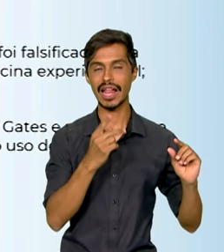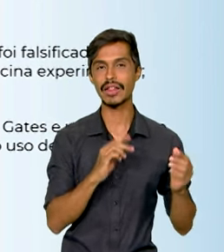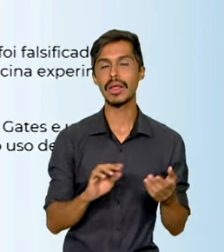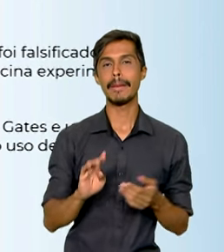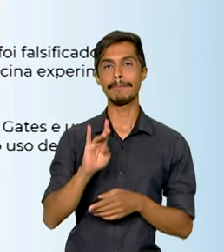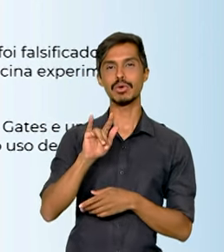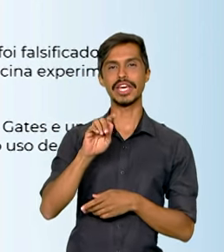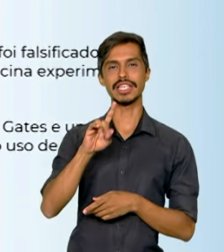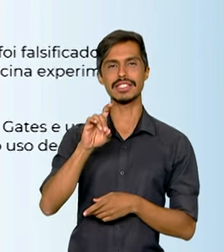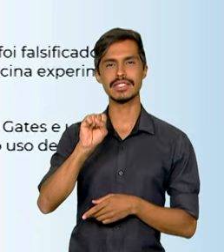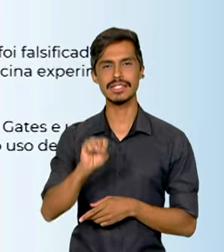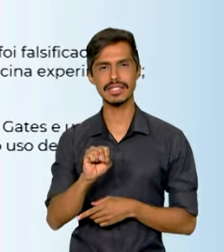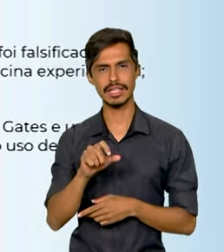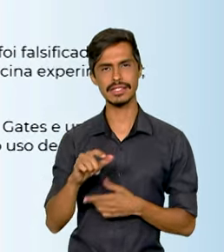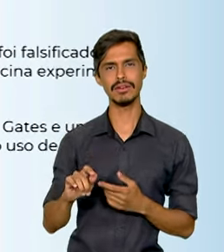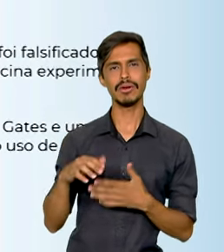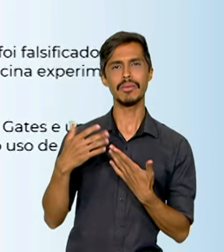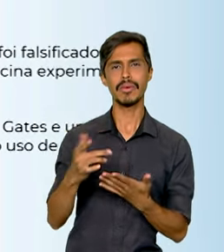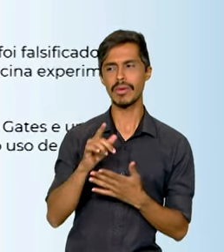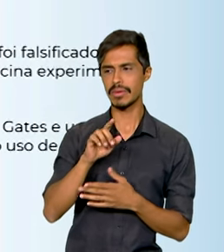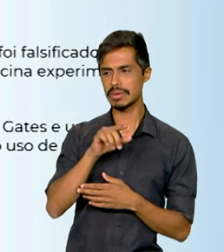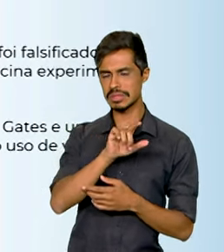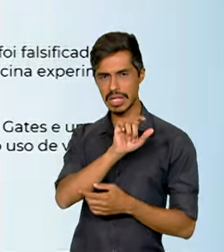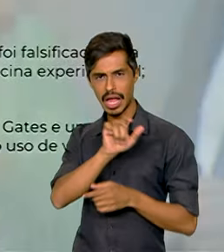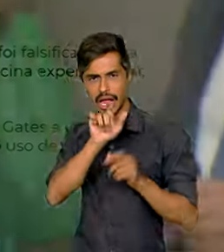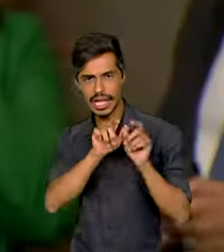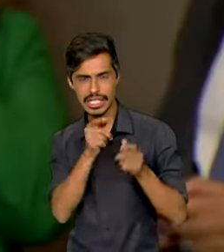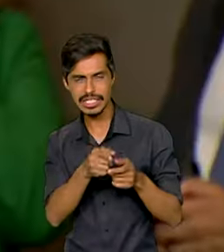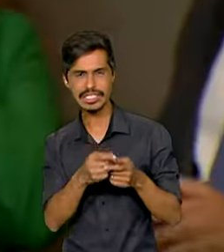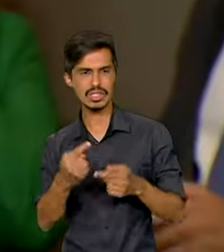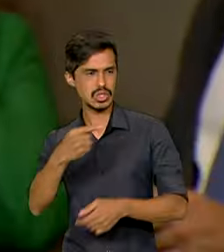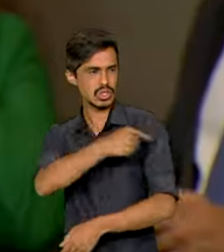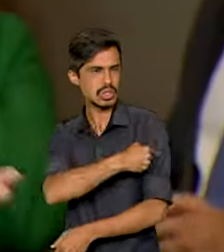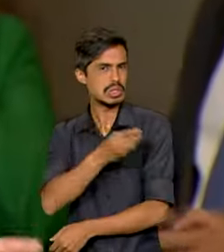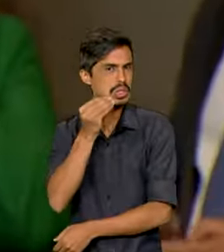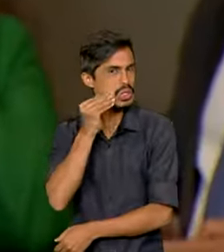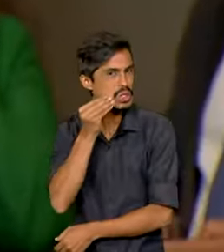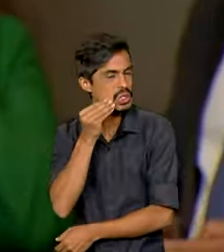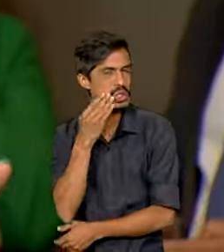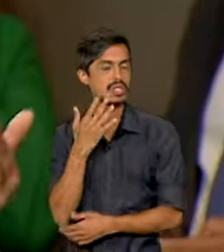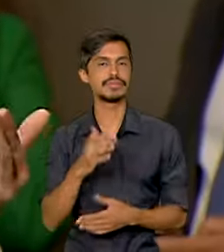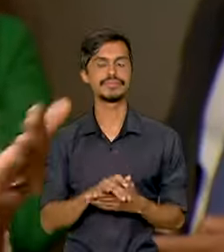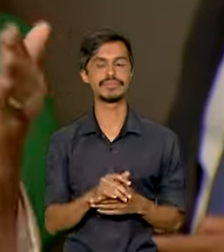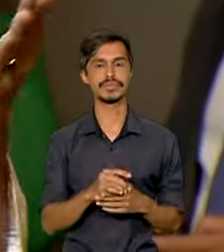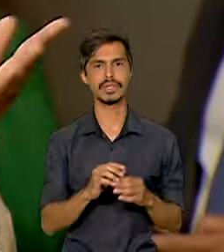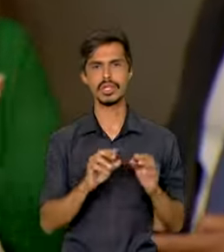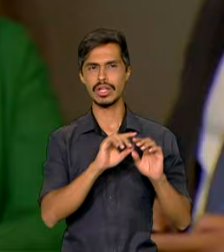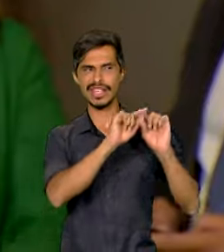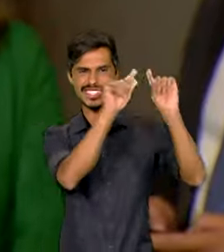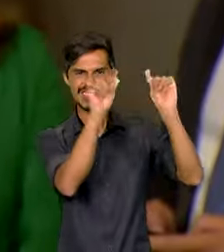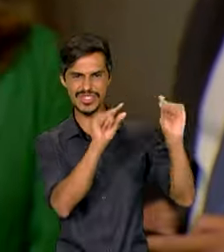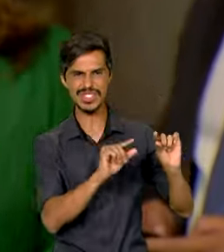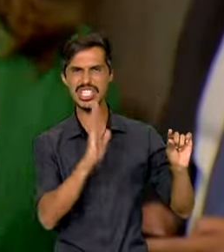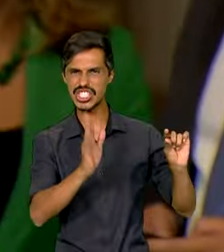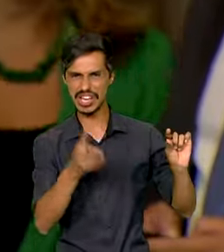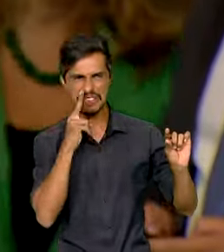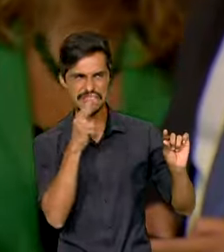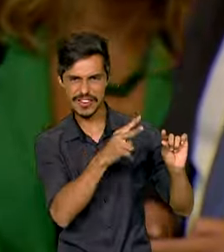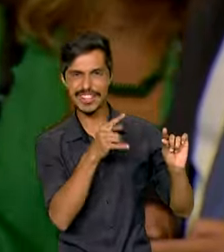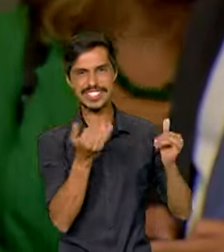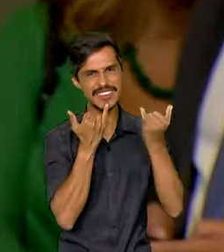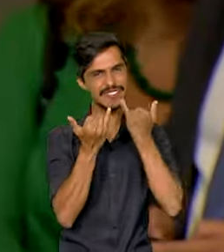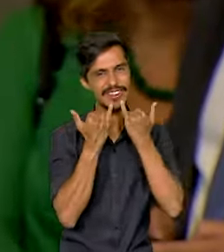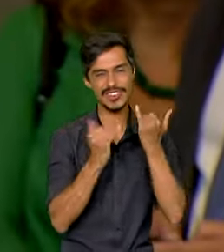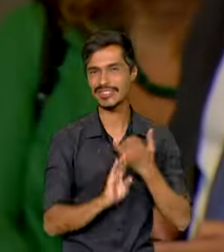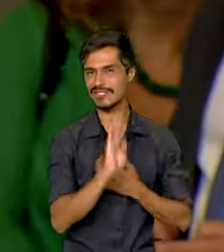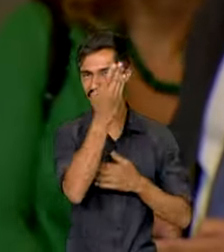uma suposta dominação mundial por meio do uso de vacinas. Quem não ouviu isso? Alguém aqui não viu alguma dessas